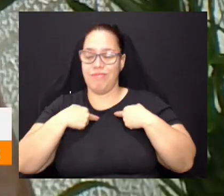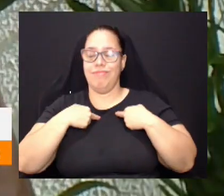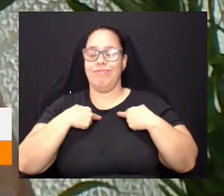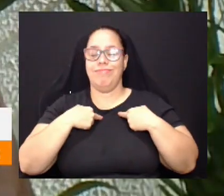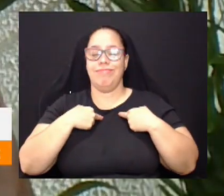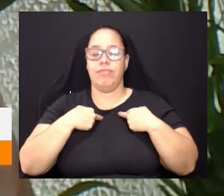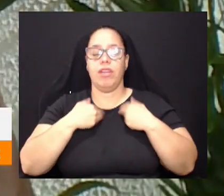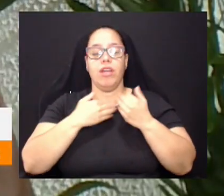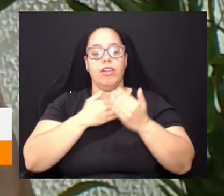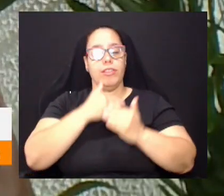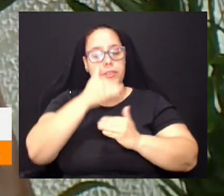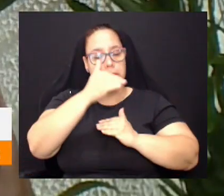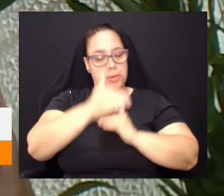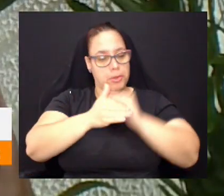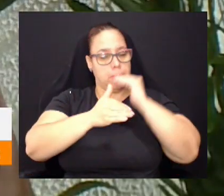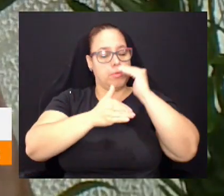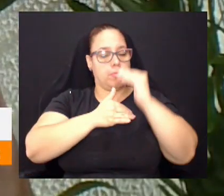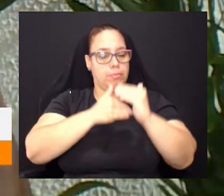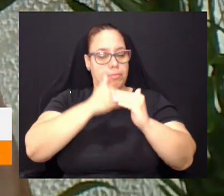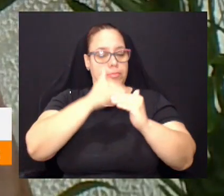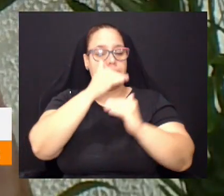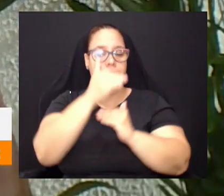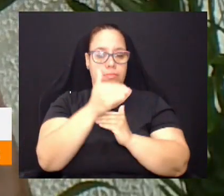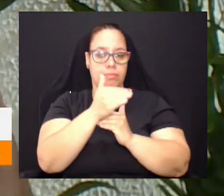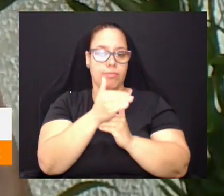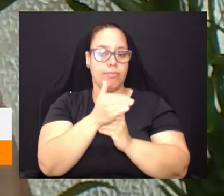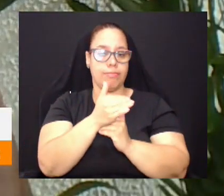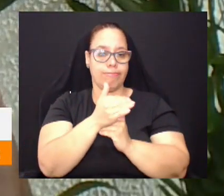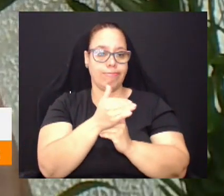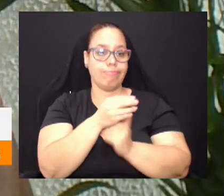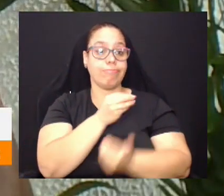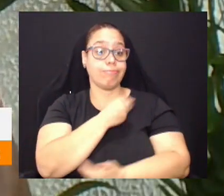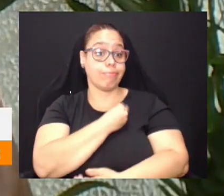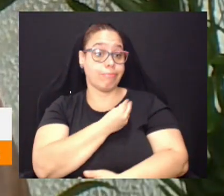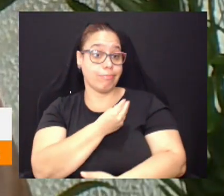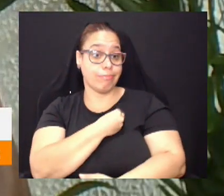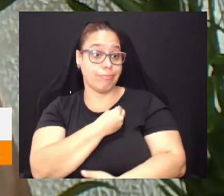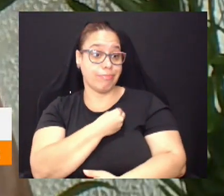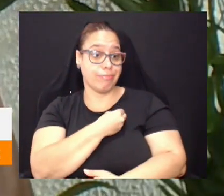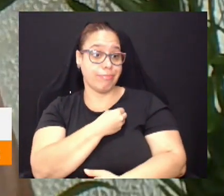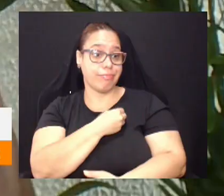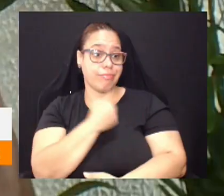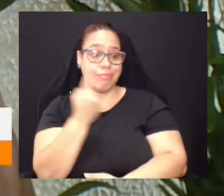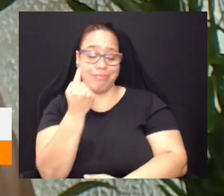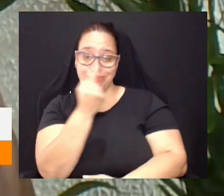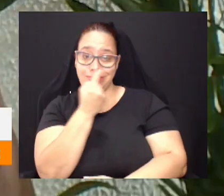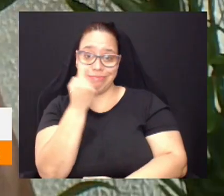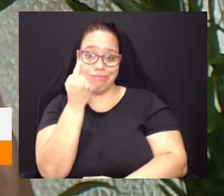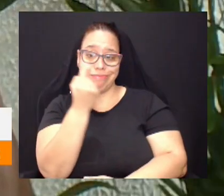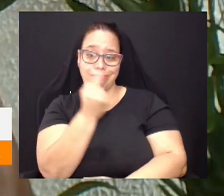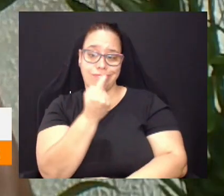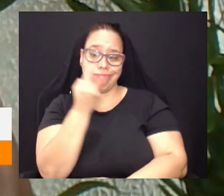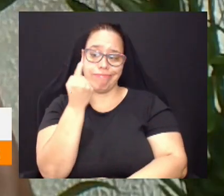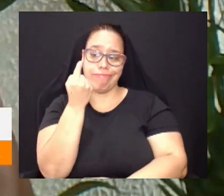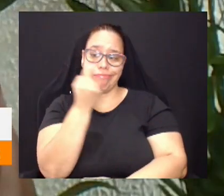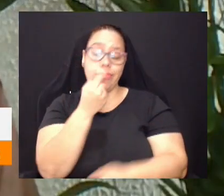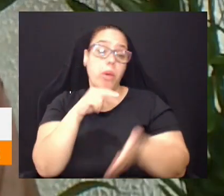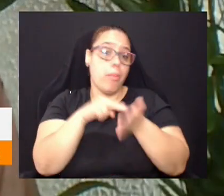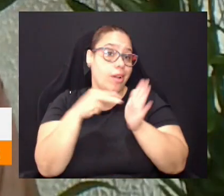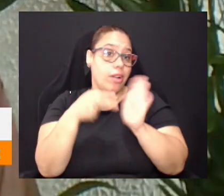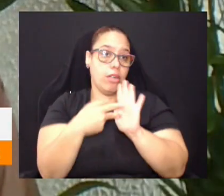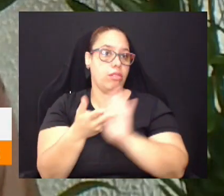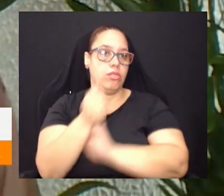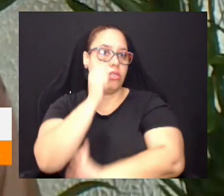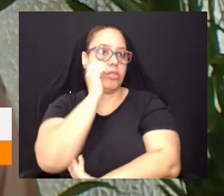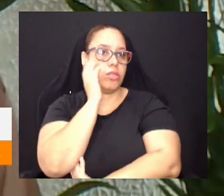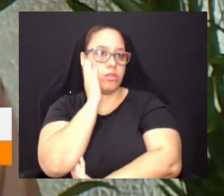processo que a gente passa a se ver sozinho e que sozinho faz mais sentido naquele momento.